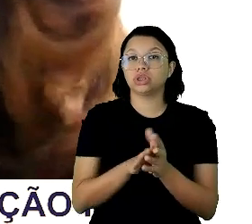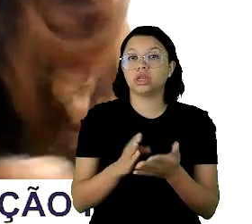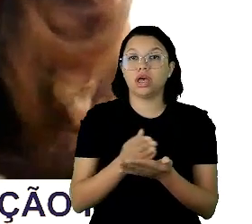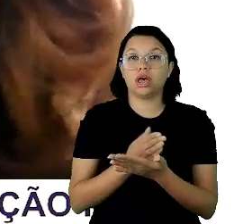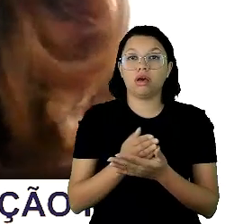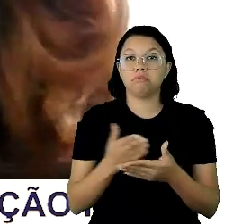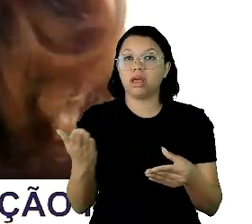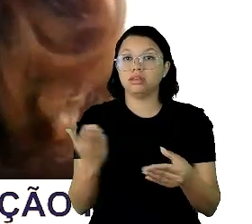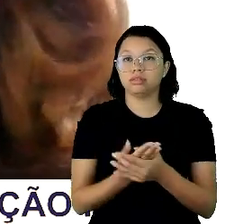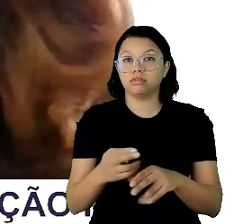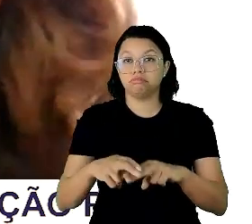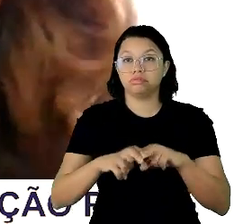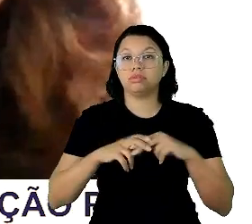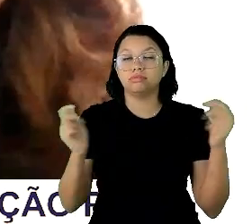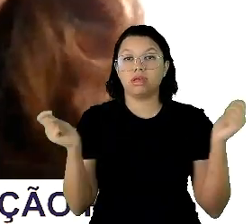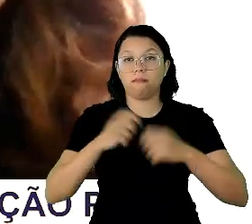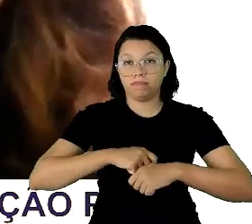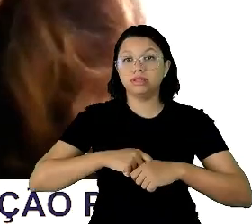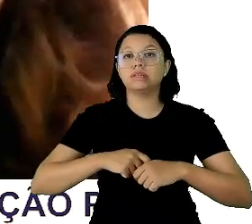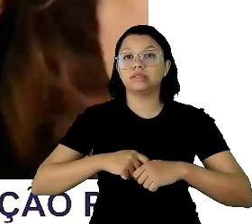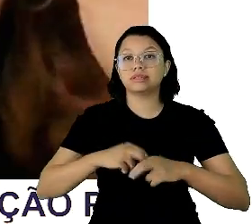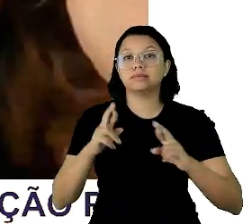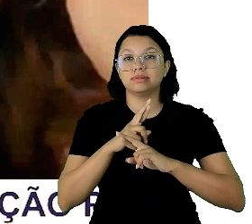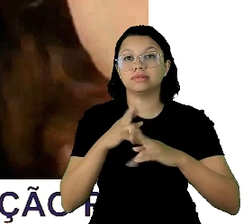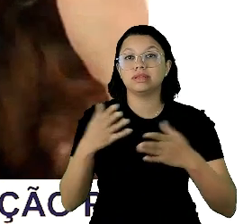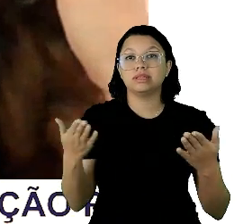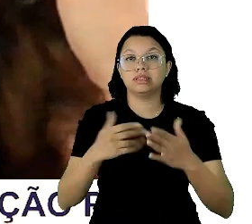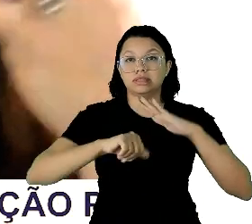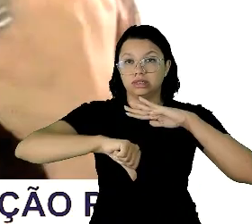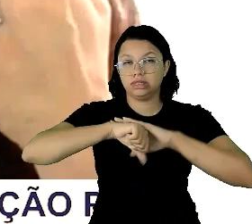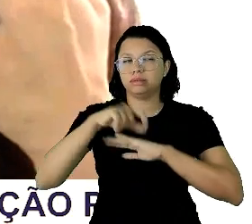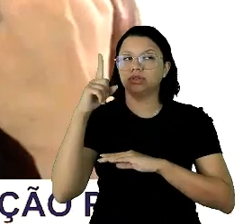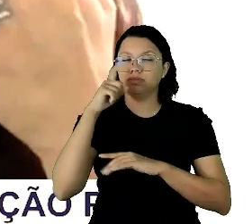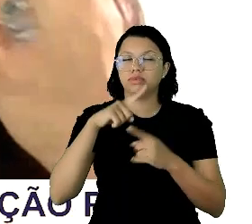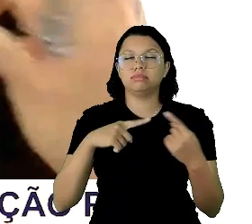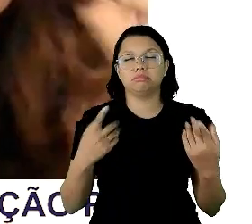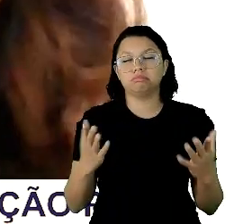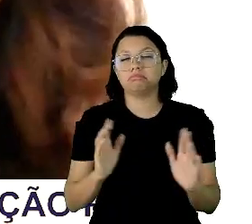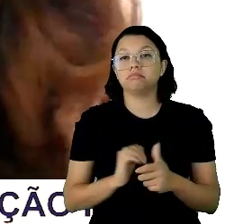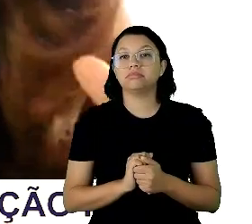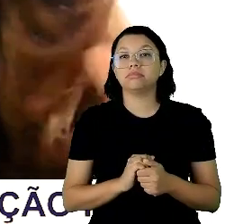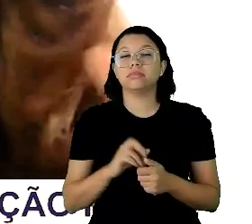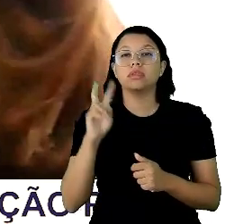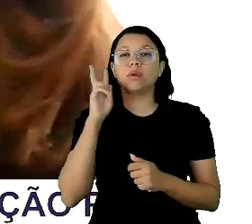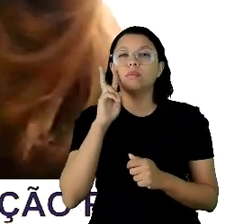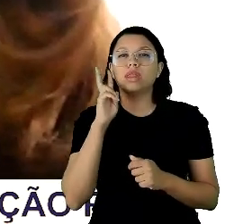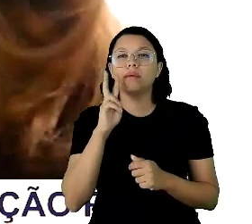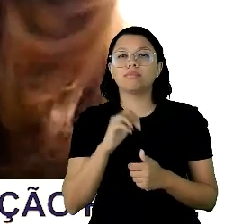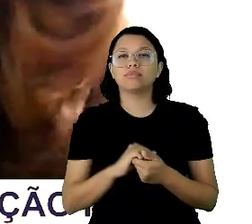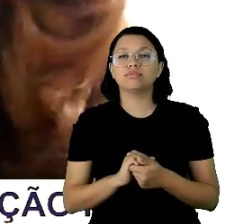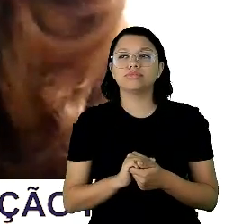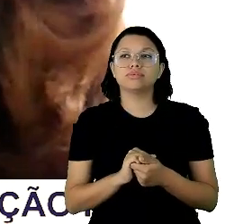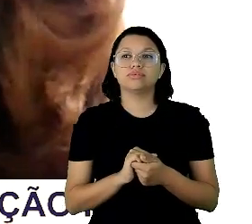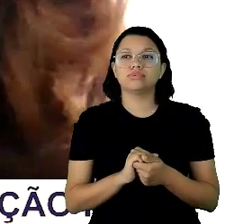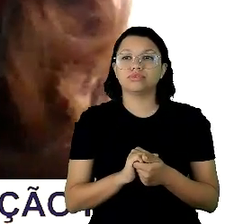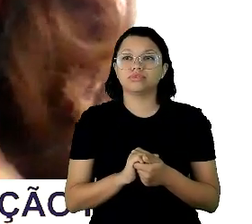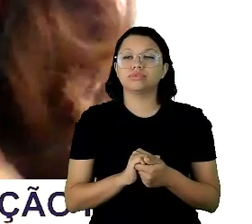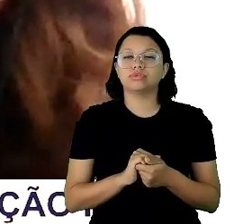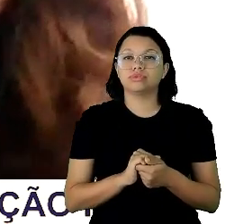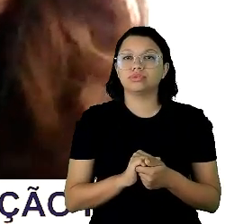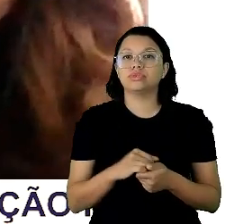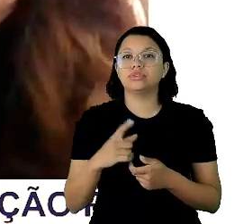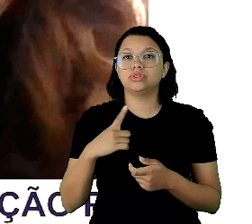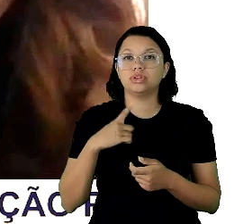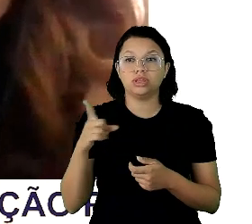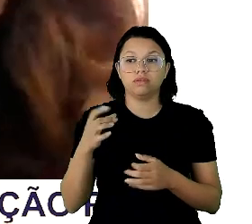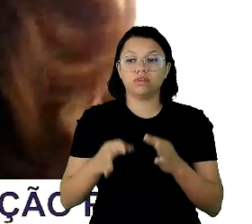No caso desse crime, é mais raro. Eu me lembro de um caso que caiu com a Raicler,